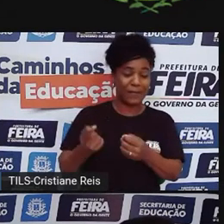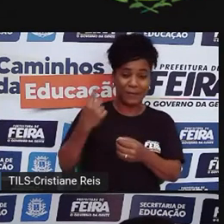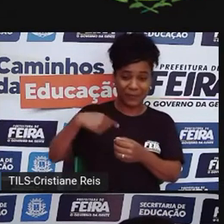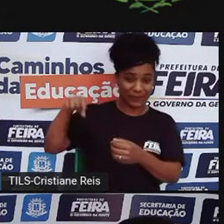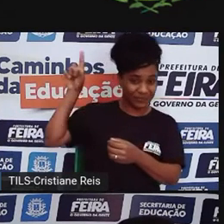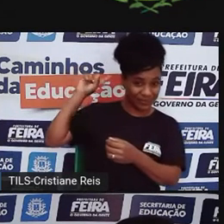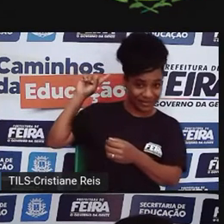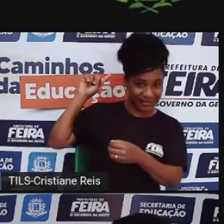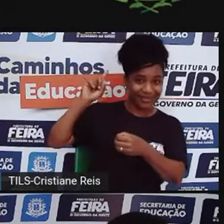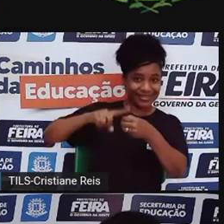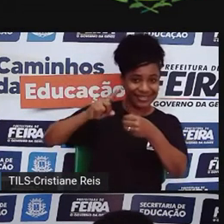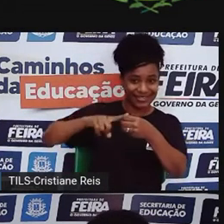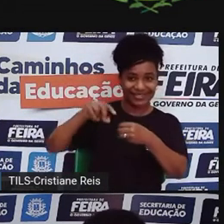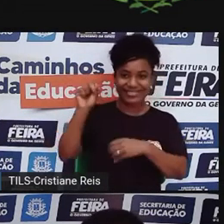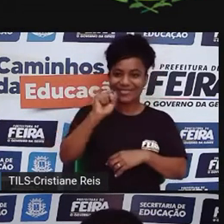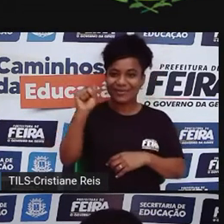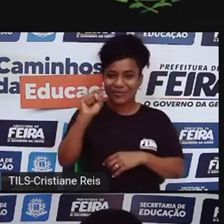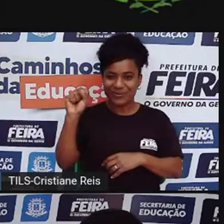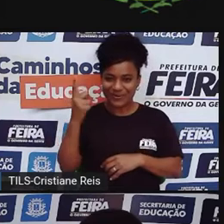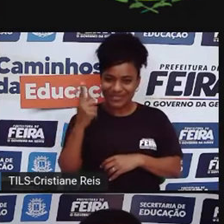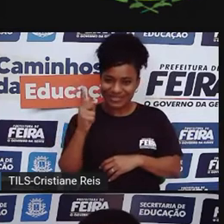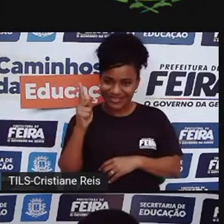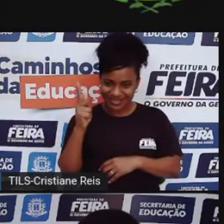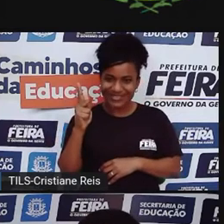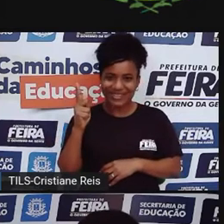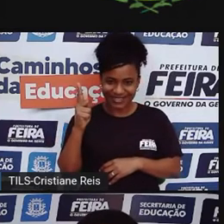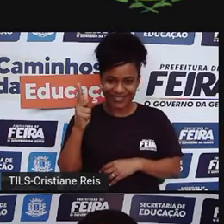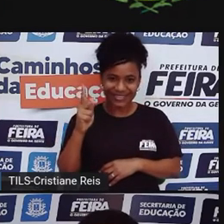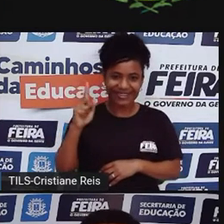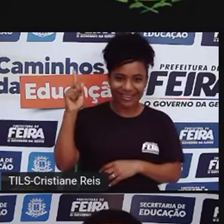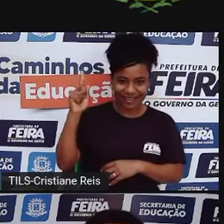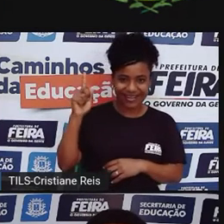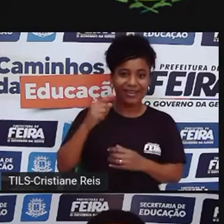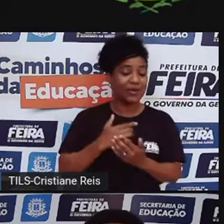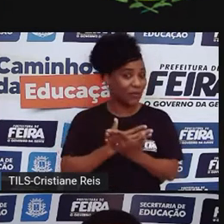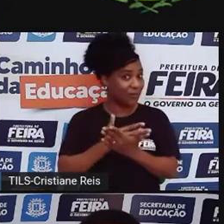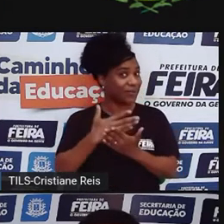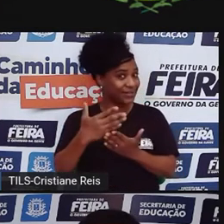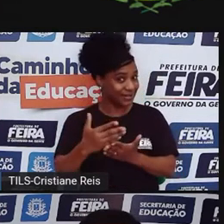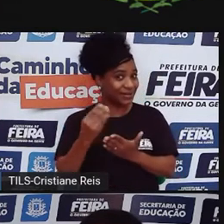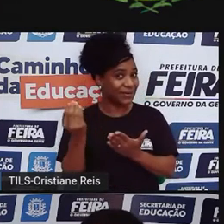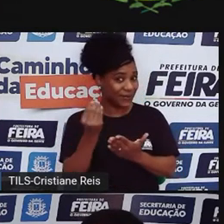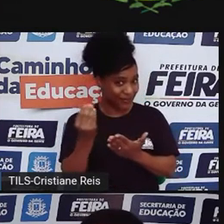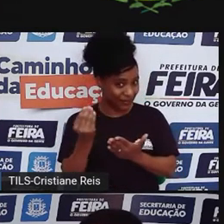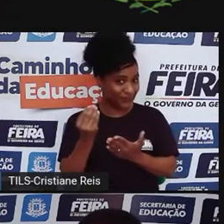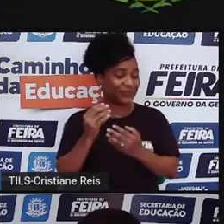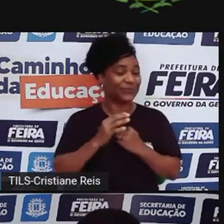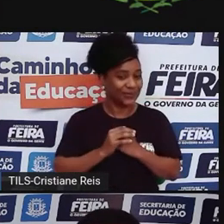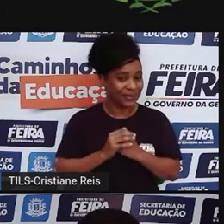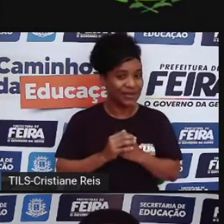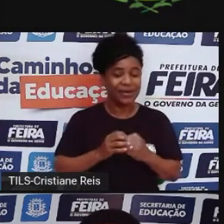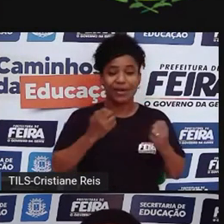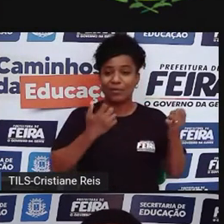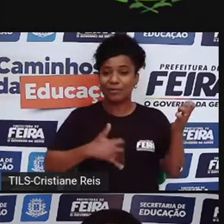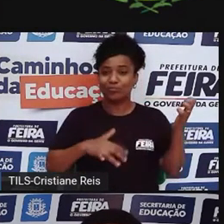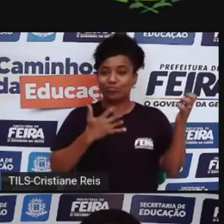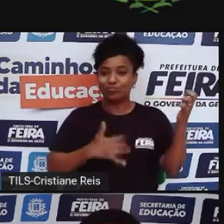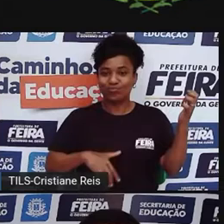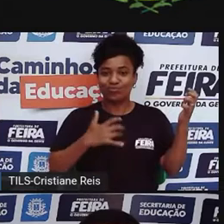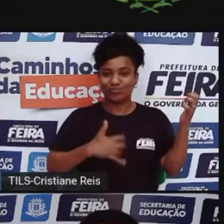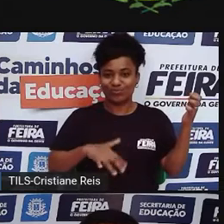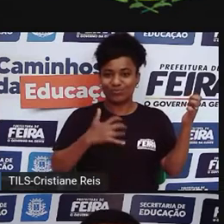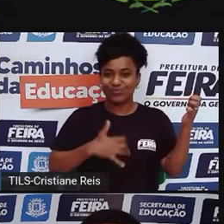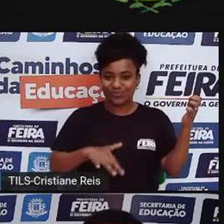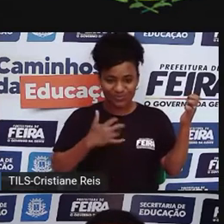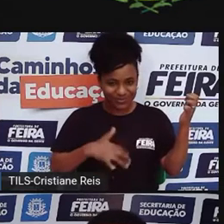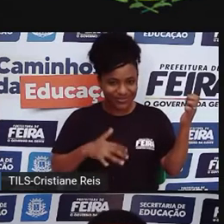começou pelo violão clássico, que eu adoro violão instrumental, música instrumental. Então, me apaixonei pelo violão clássico, né? Então, aí,